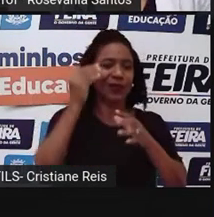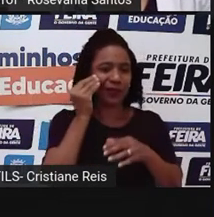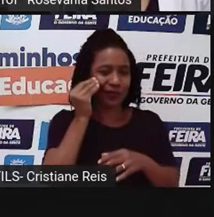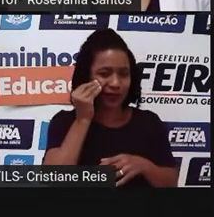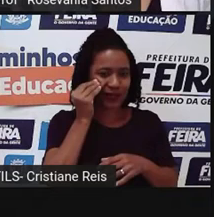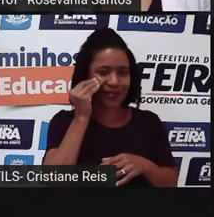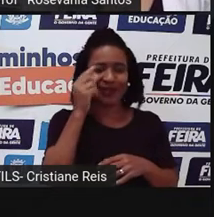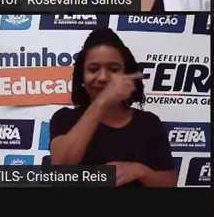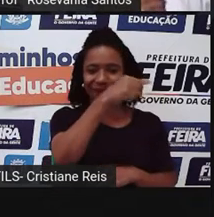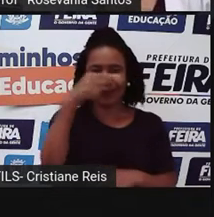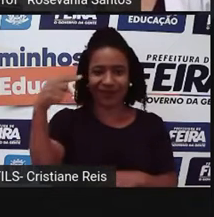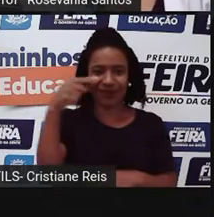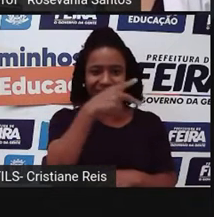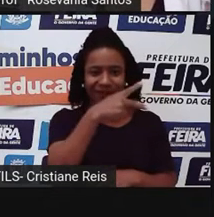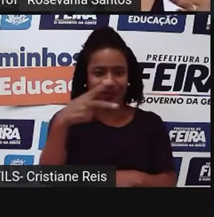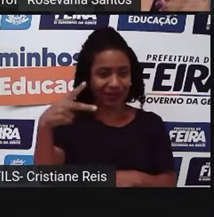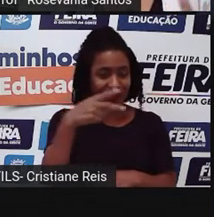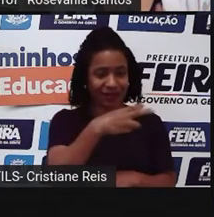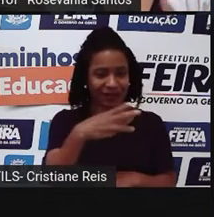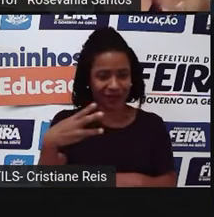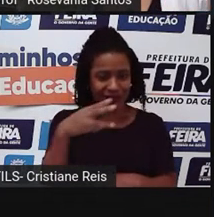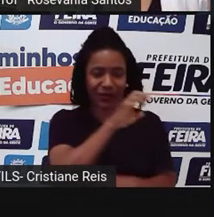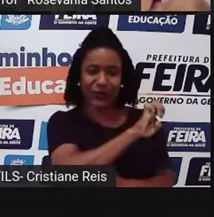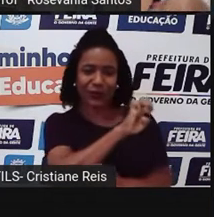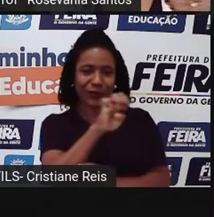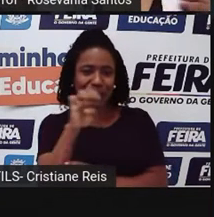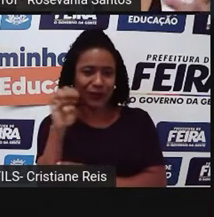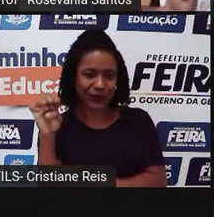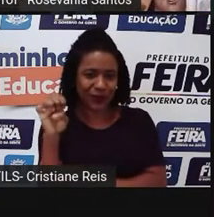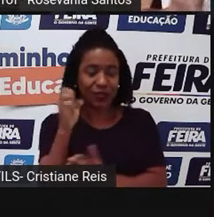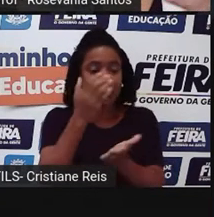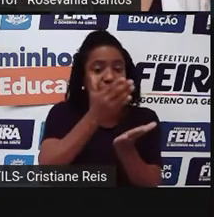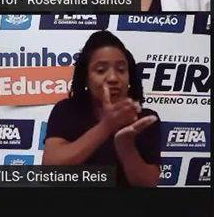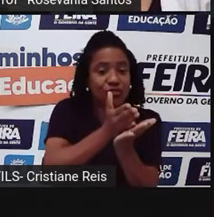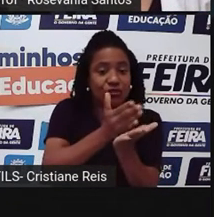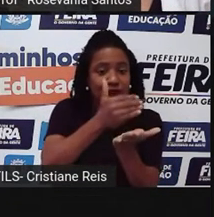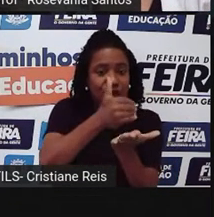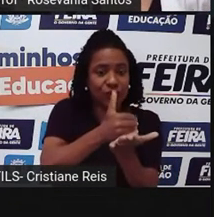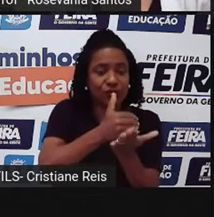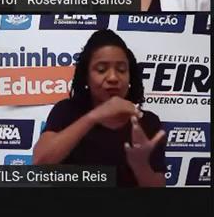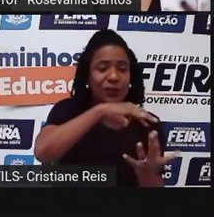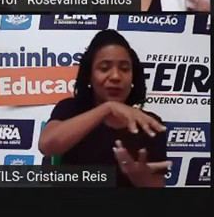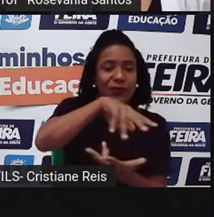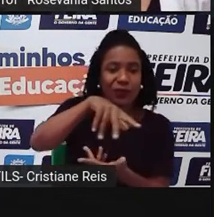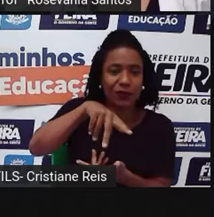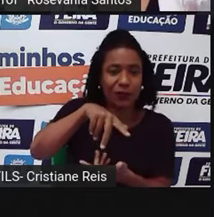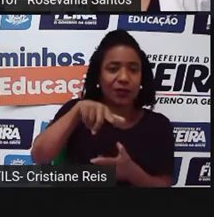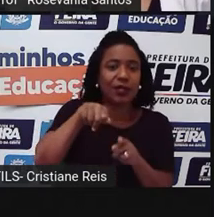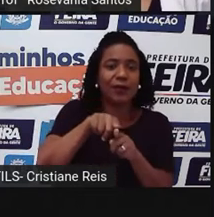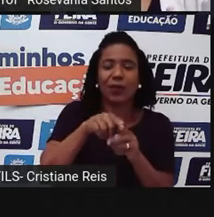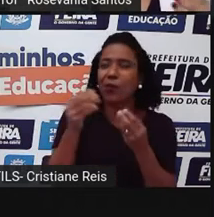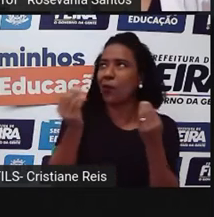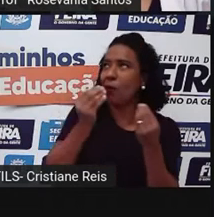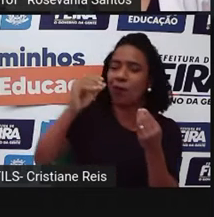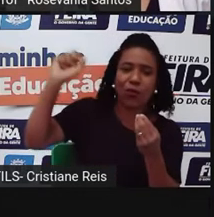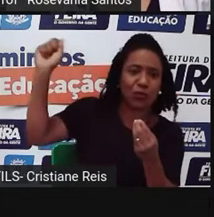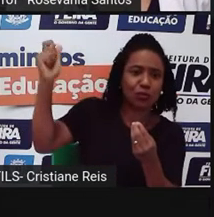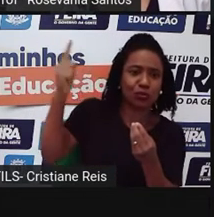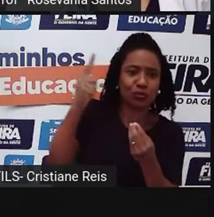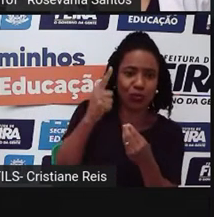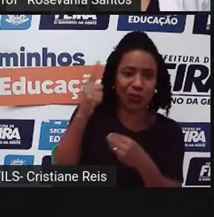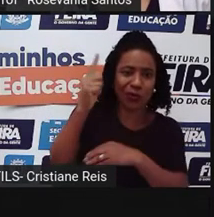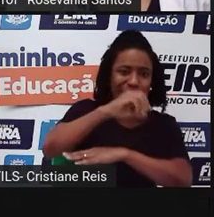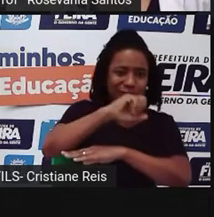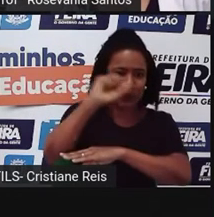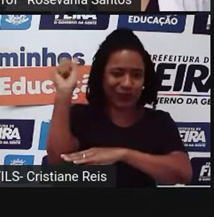linhas imaginárias, e aí eu estou, levando em consideração a incidência dos raios solares e a geração